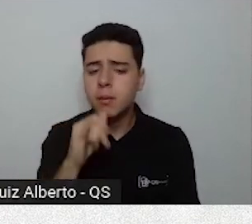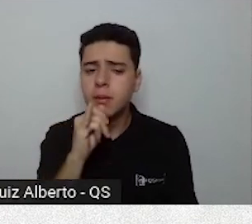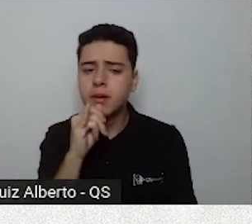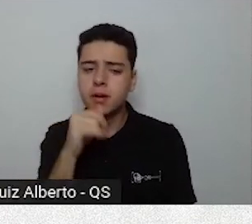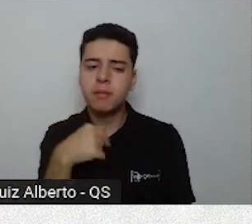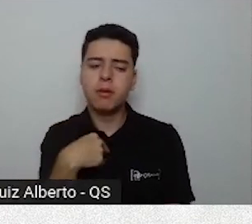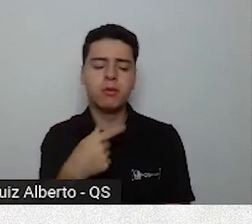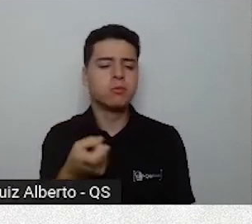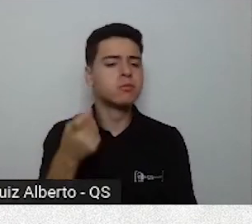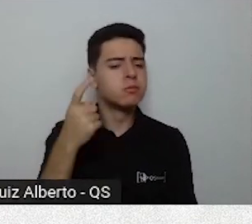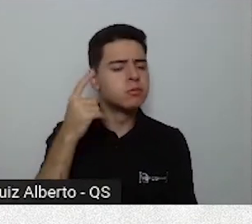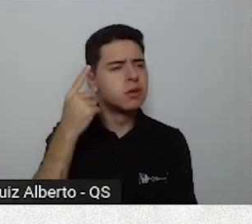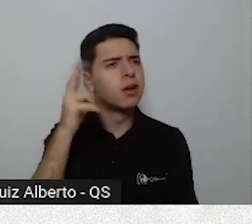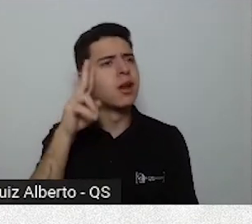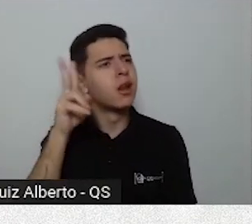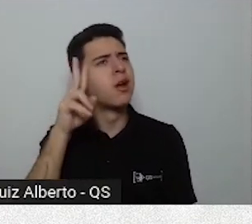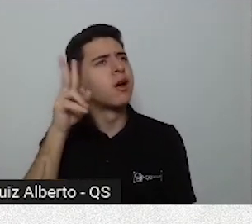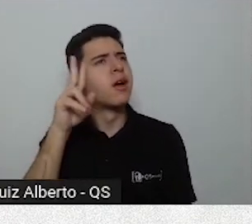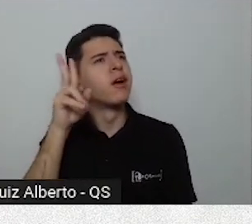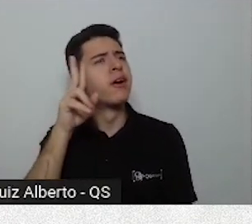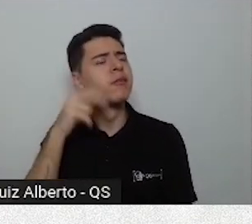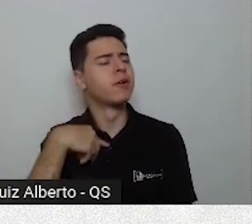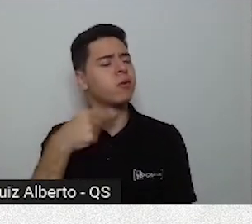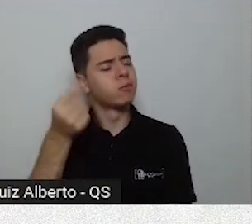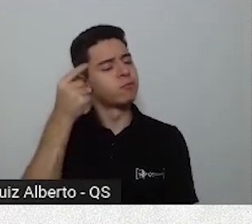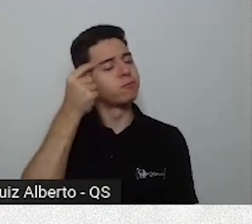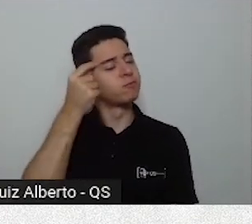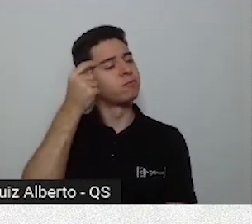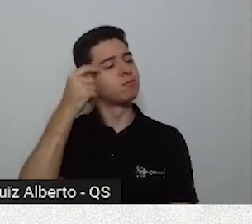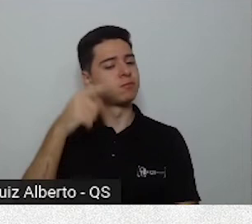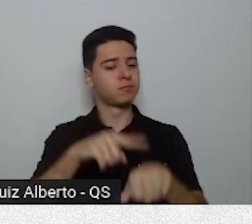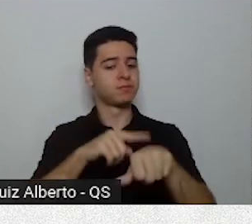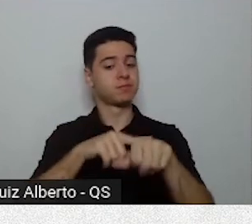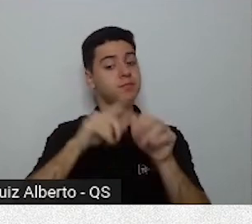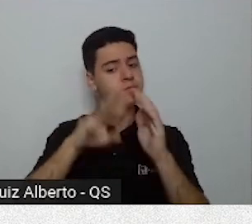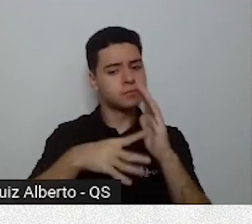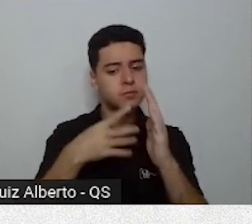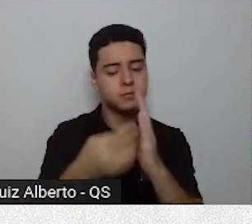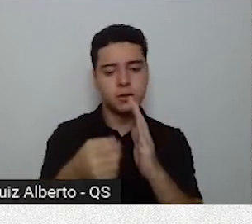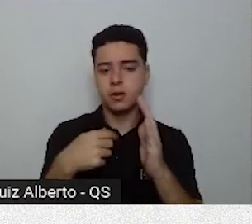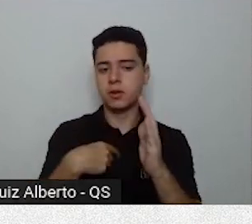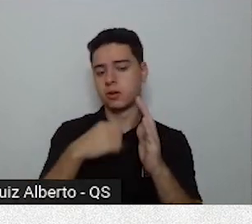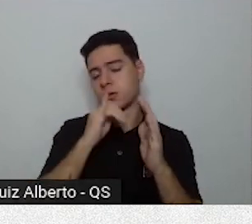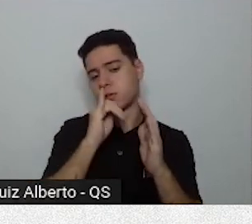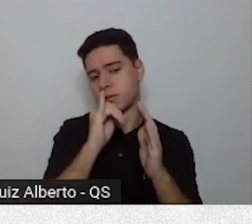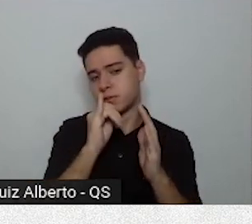isso, assim, com essa memória na cabeça enquanto eu estava pintando. Eu não estava querendo